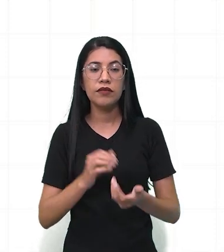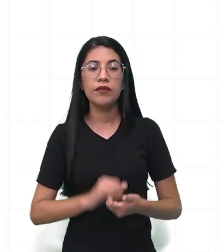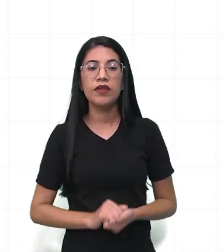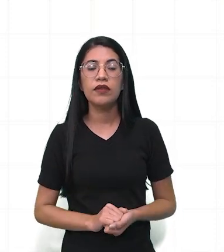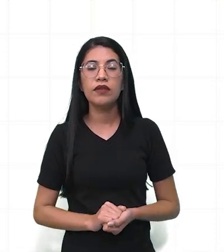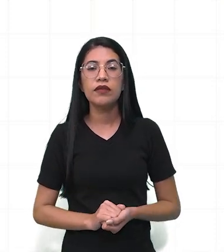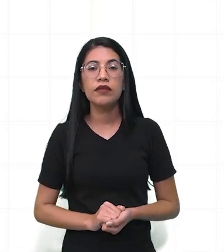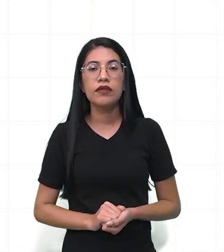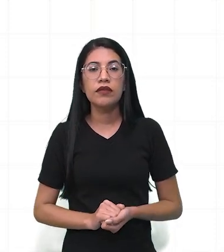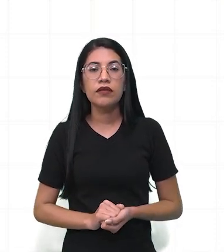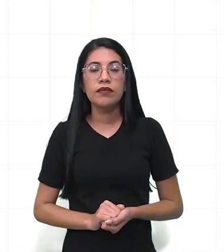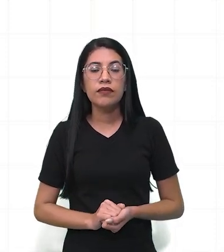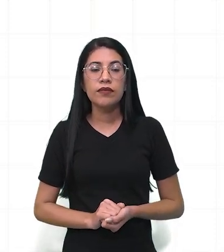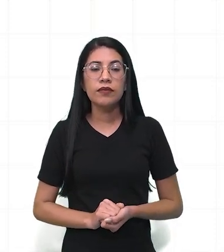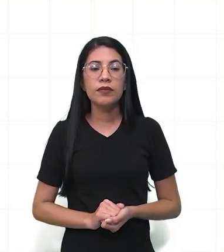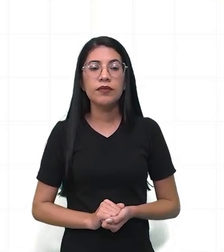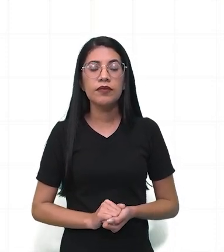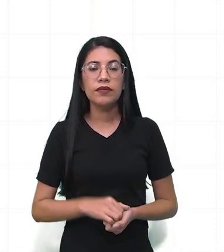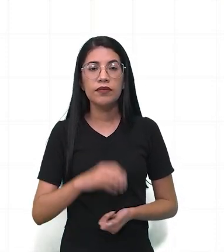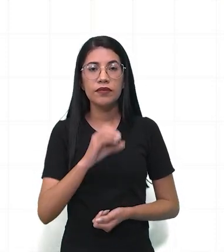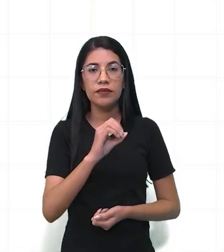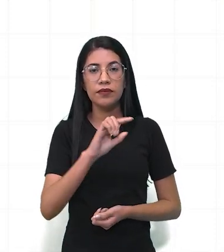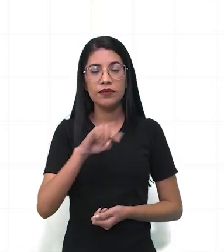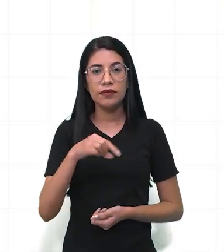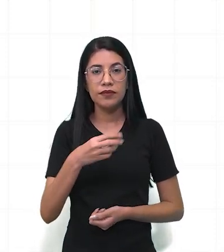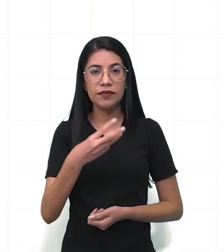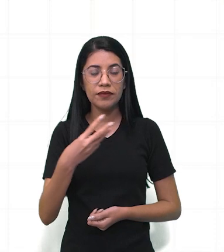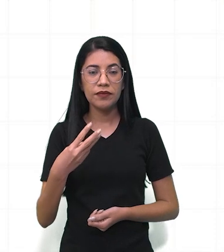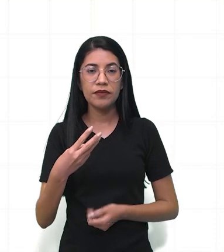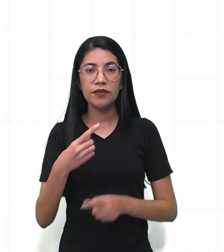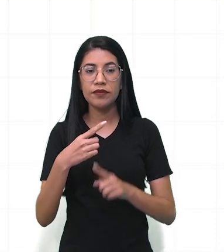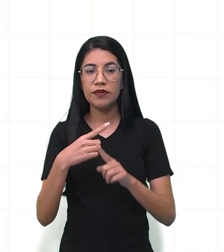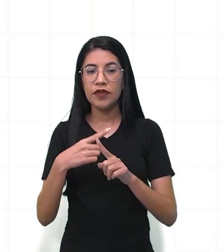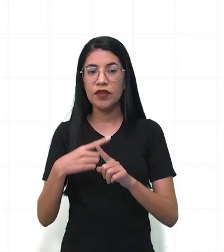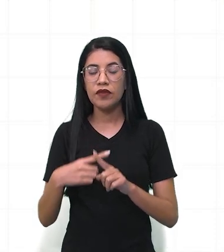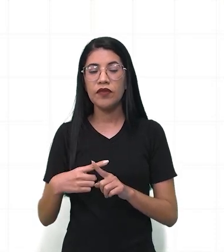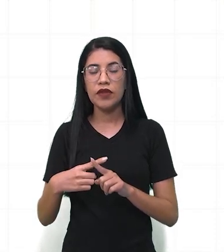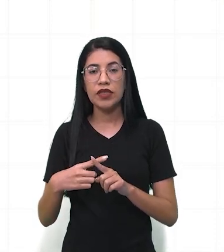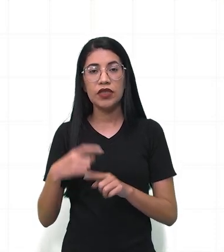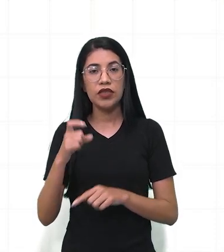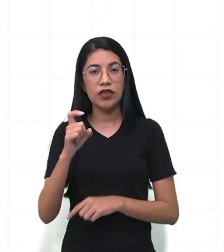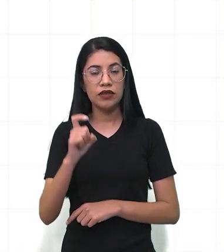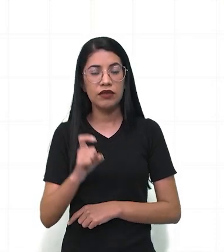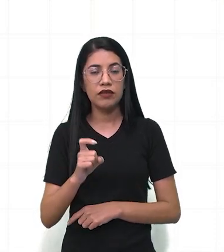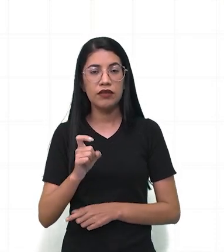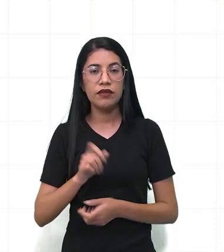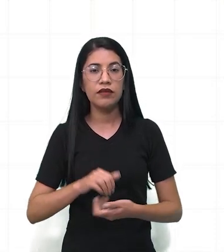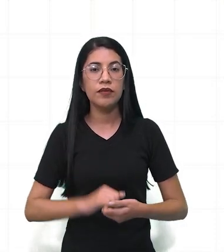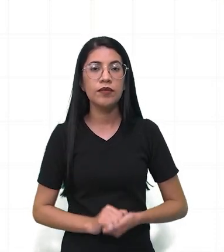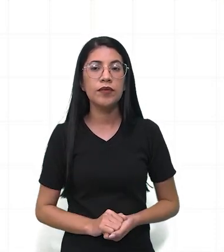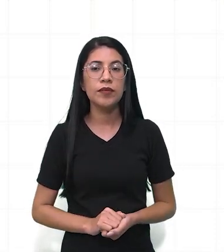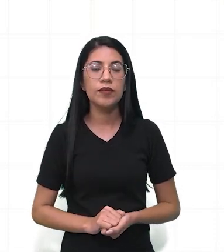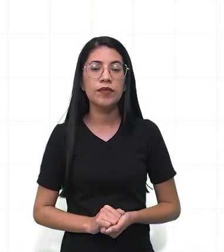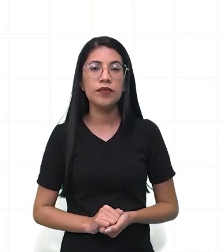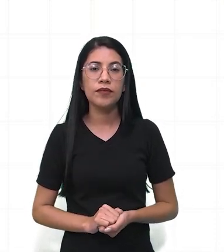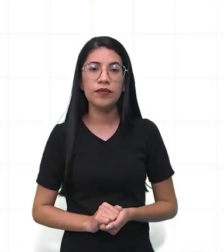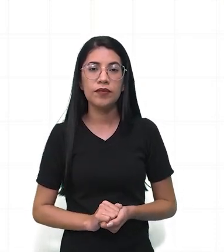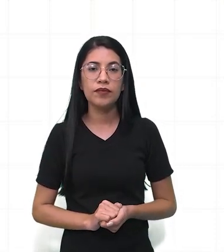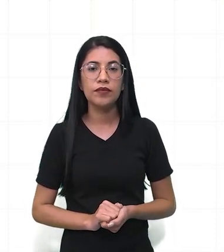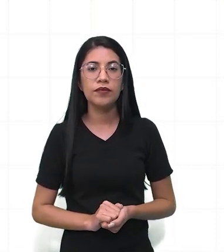0,3 vezes um valor, que eu vou chamar esse valor de x, é igual a